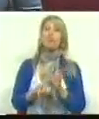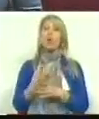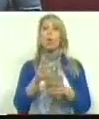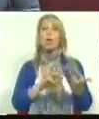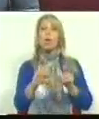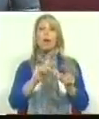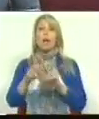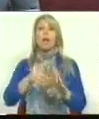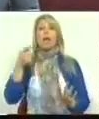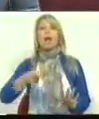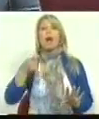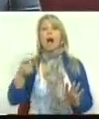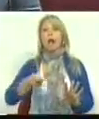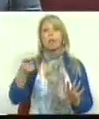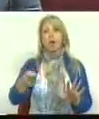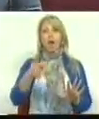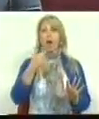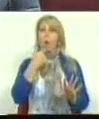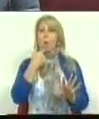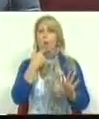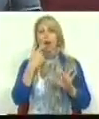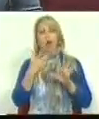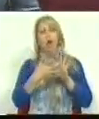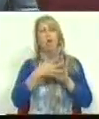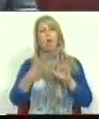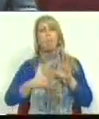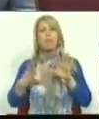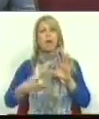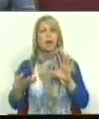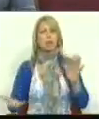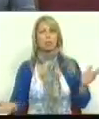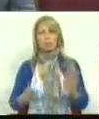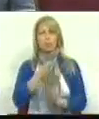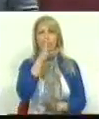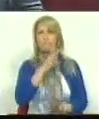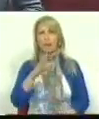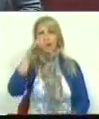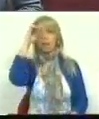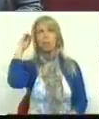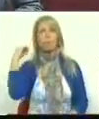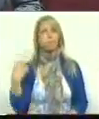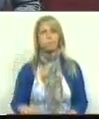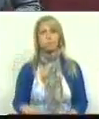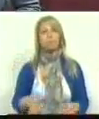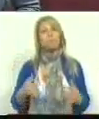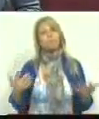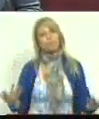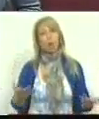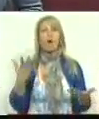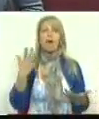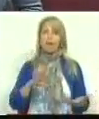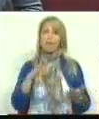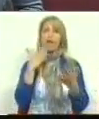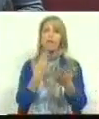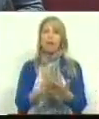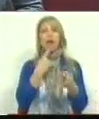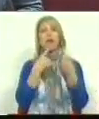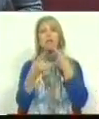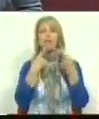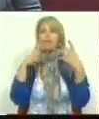rendas revelou-se excessivamente complexo e ineficaz. Pretende-se agora suscitar o diálogo entre as partes, no